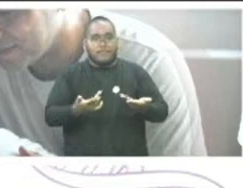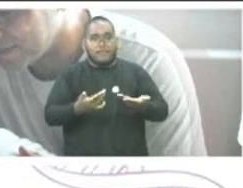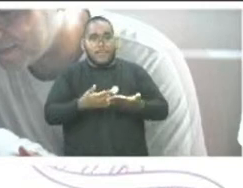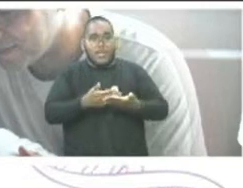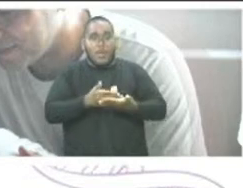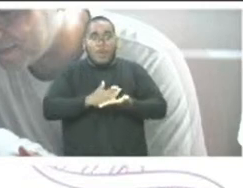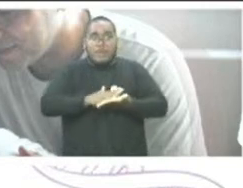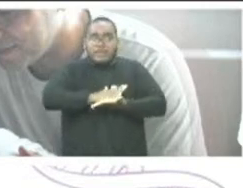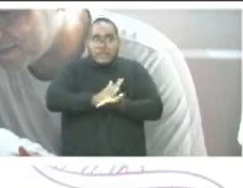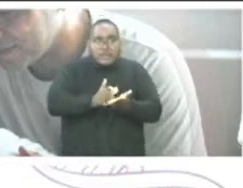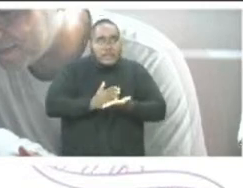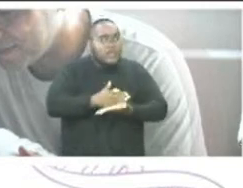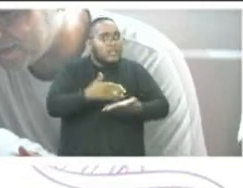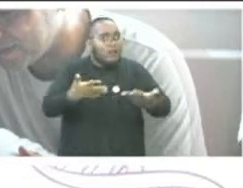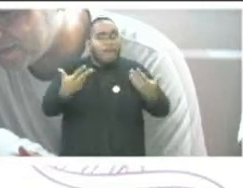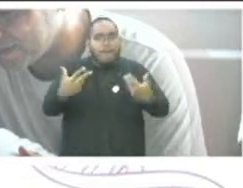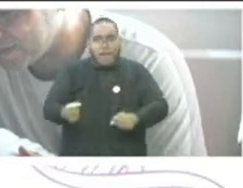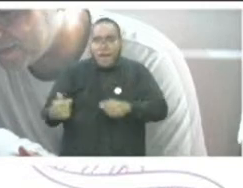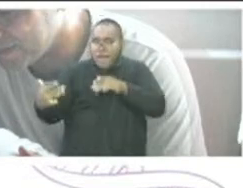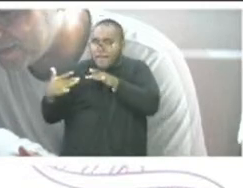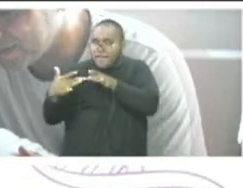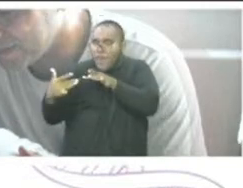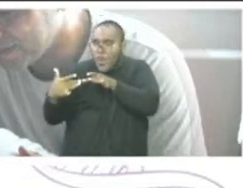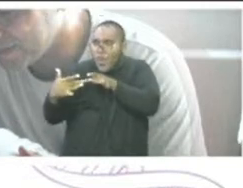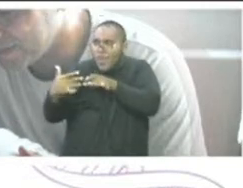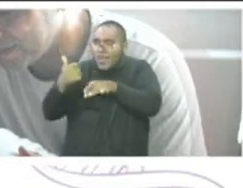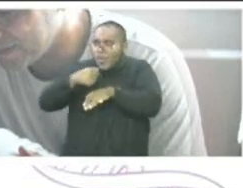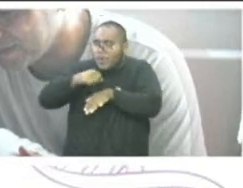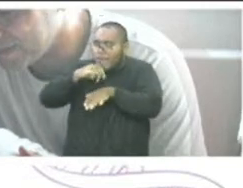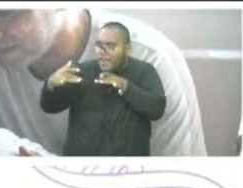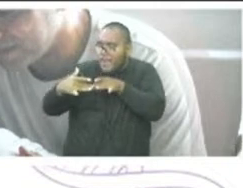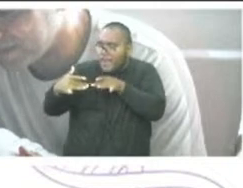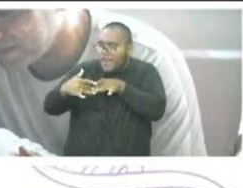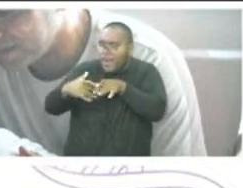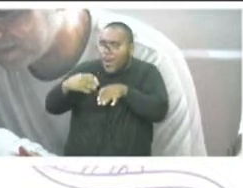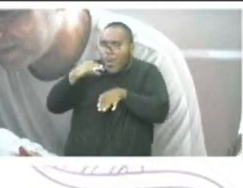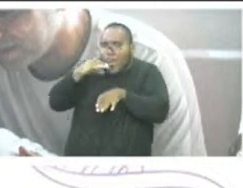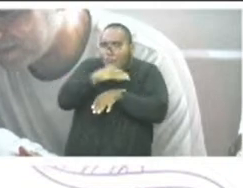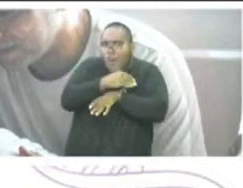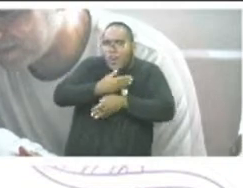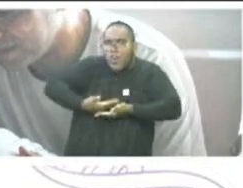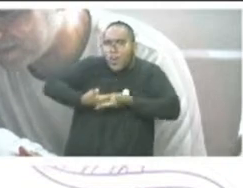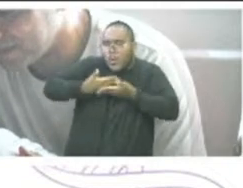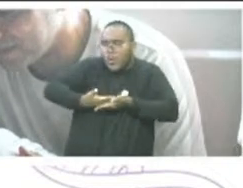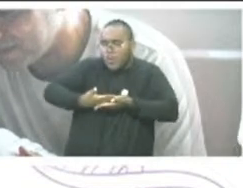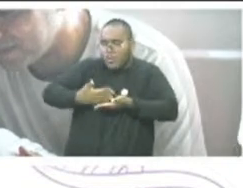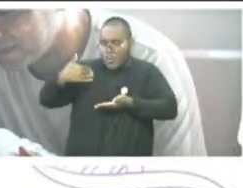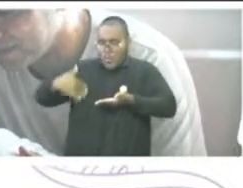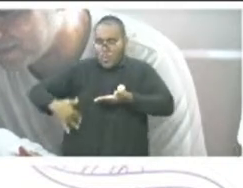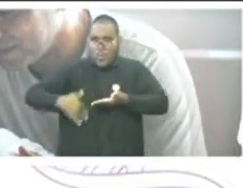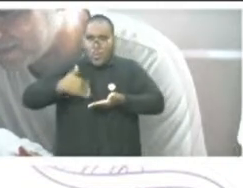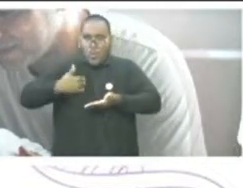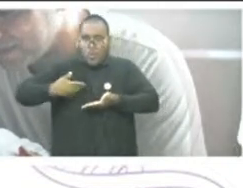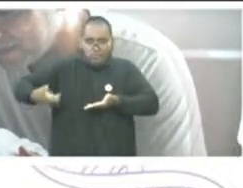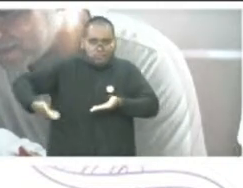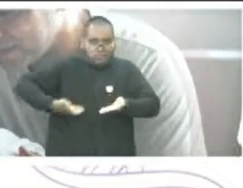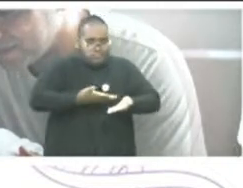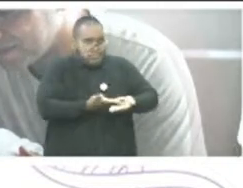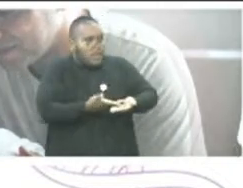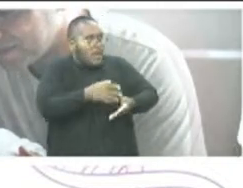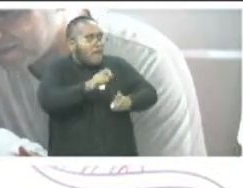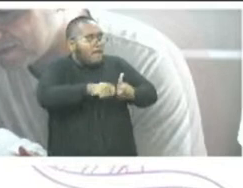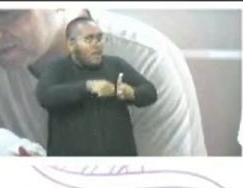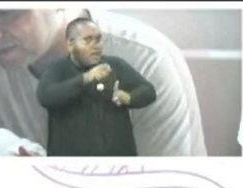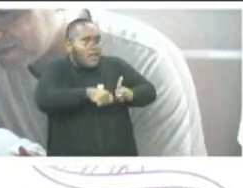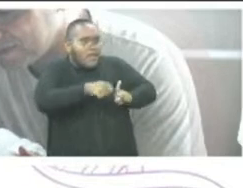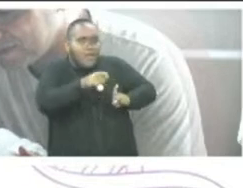colocar ele no pele a pele, vamos aproximar da mãe, vamos aquecer, porque o corpo da mãe vai conseguir promover essa adaptação